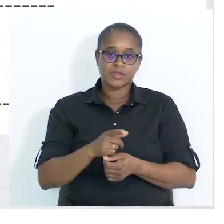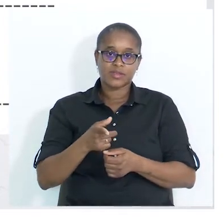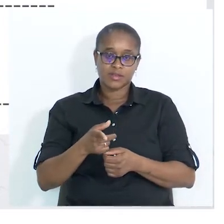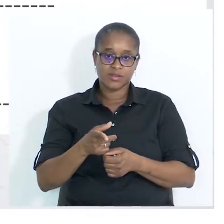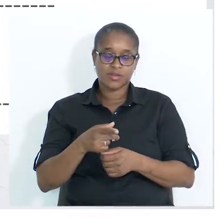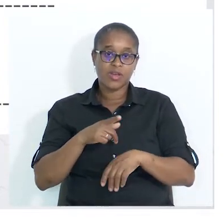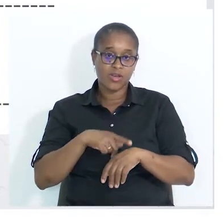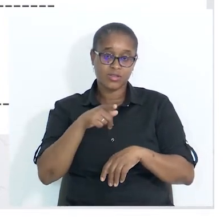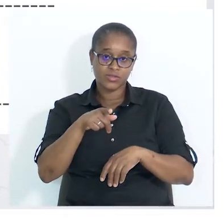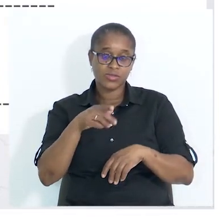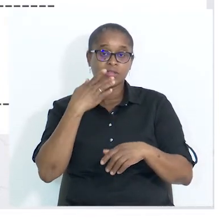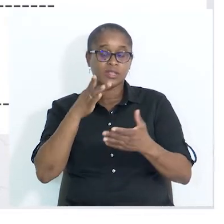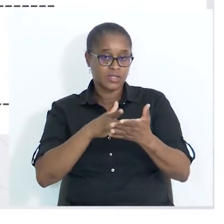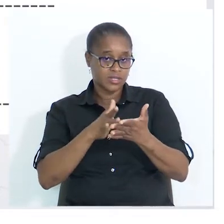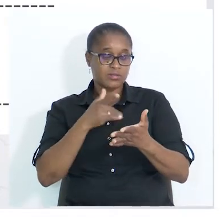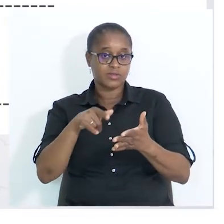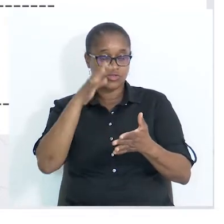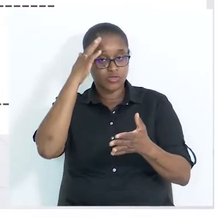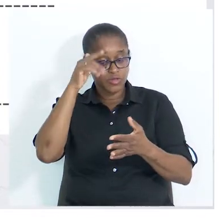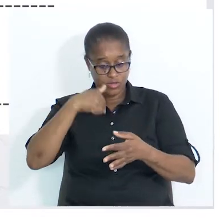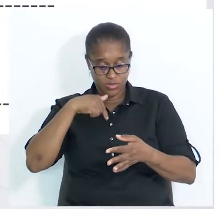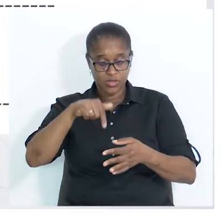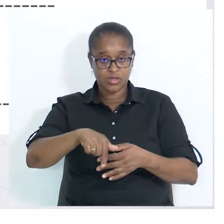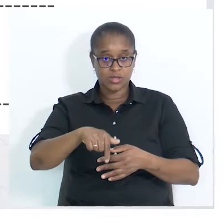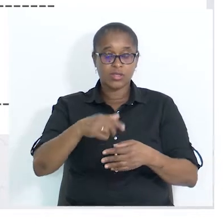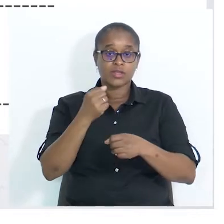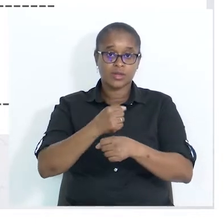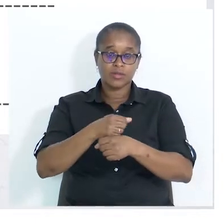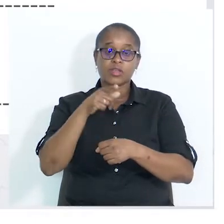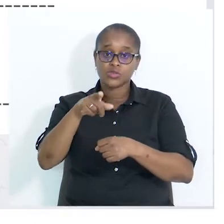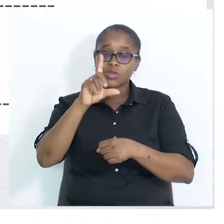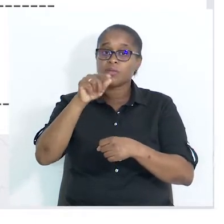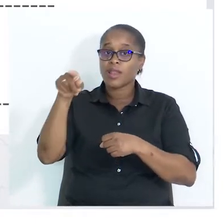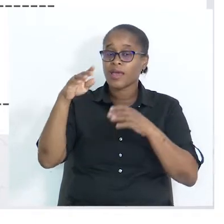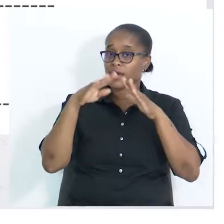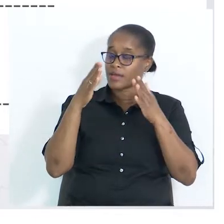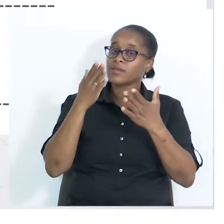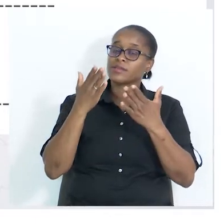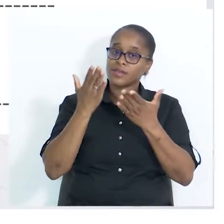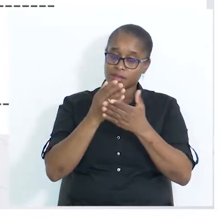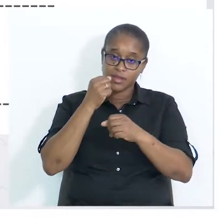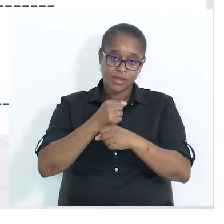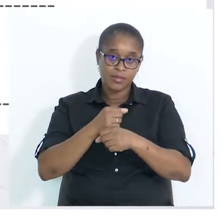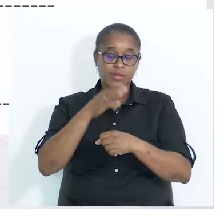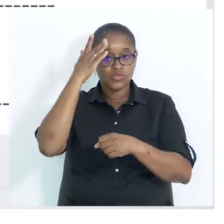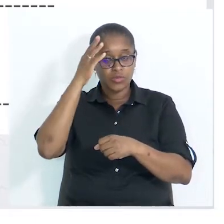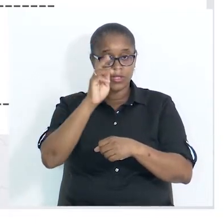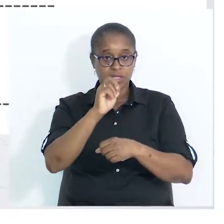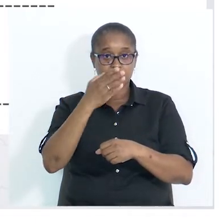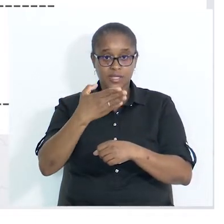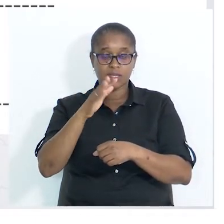nas páginas que eu estive aqui a trabalhar, também que tu estiveste lá a trabalhar em casa, páginas